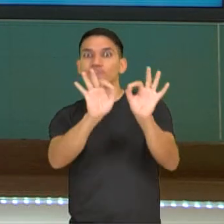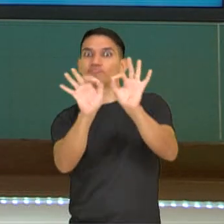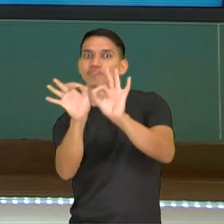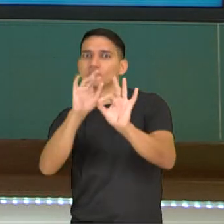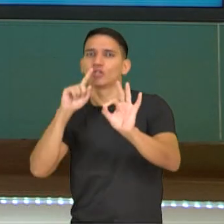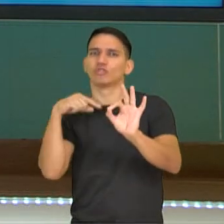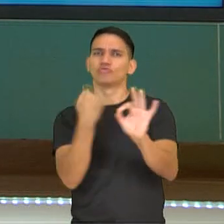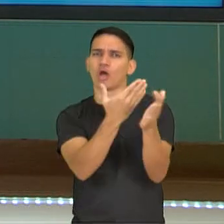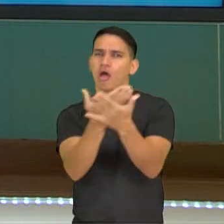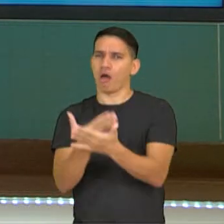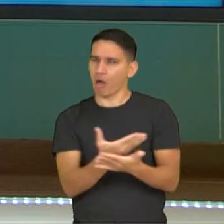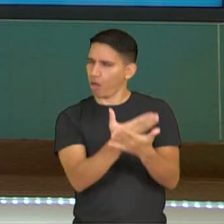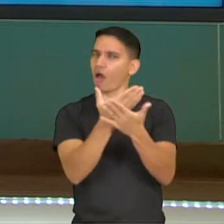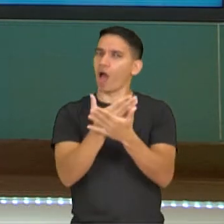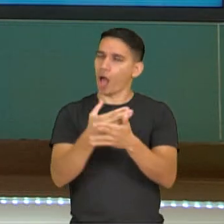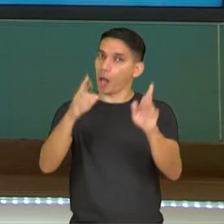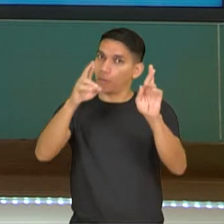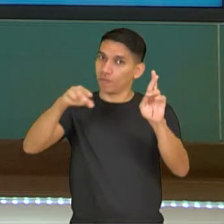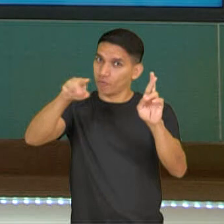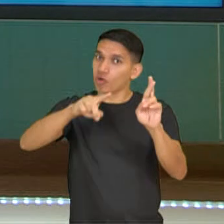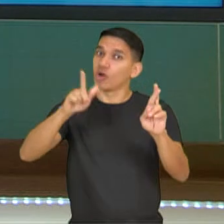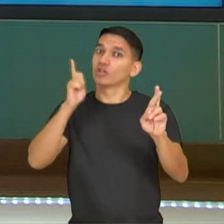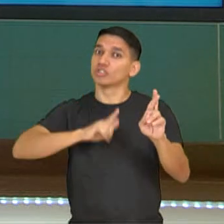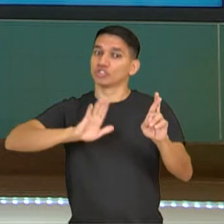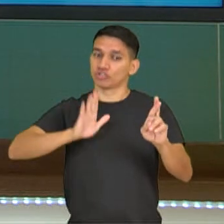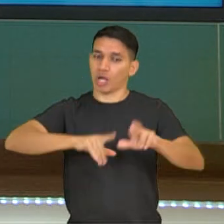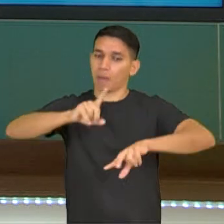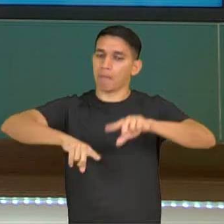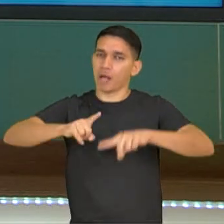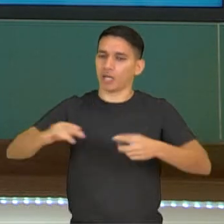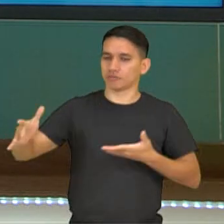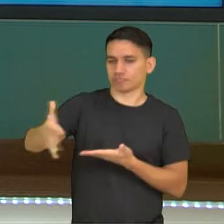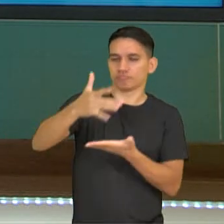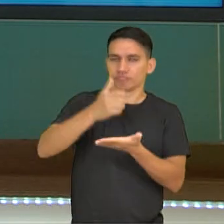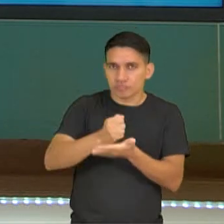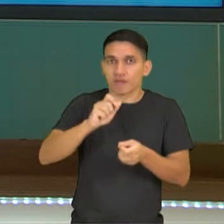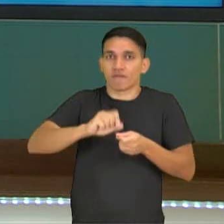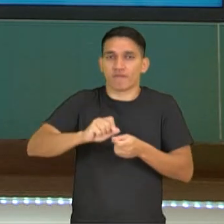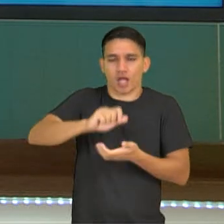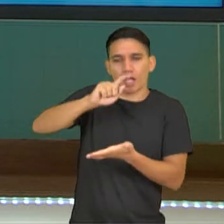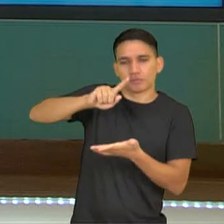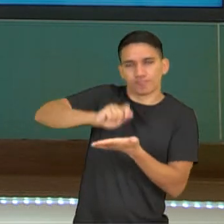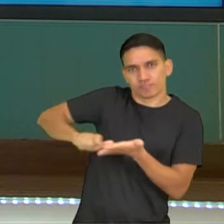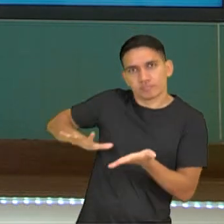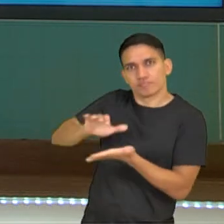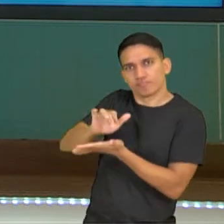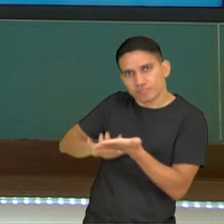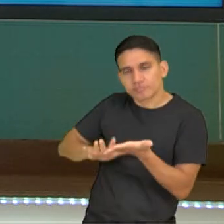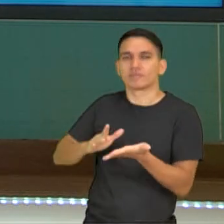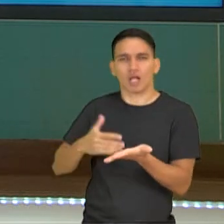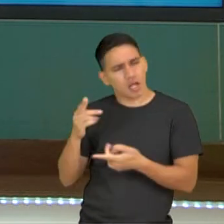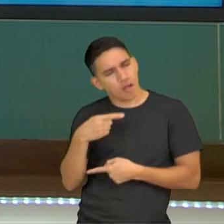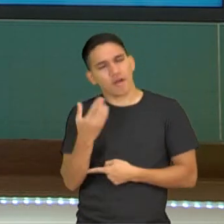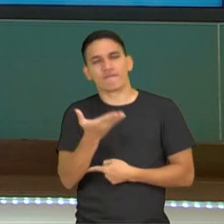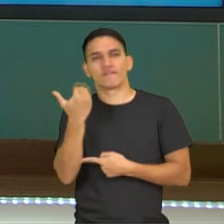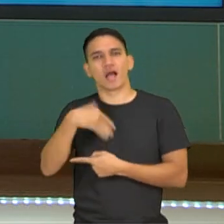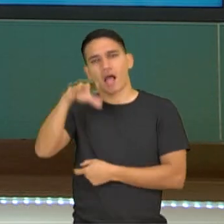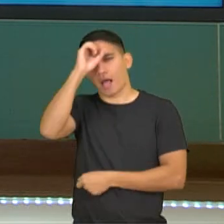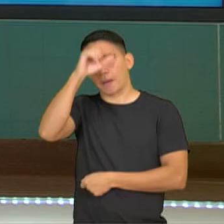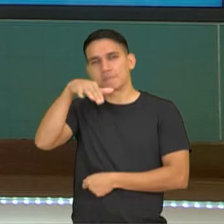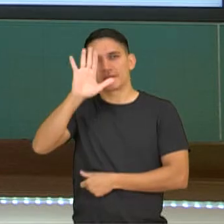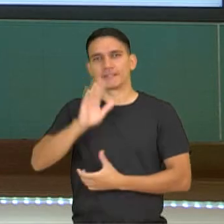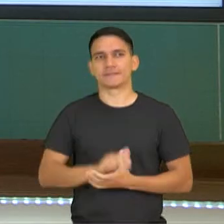nossas videoaulas. Espero que estejam com os materiais para poderem realizar as atividades e vamos aprender um pouquinho mais